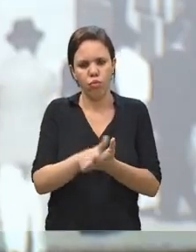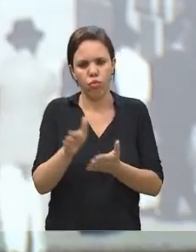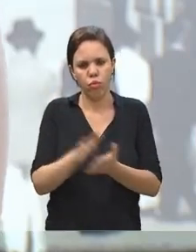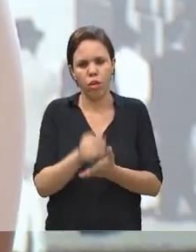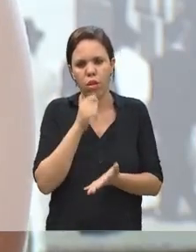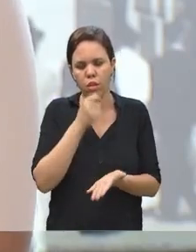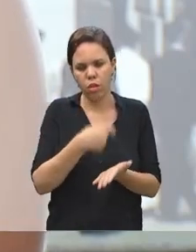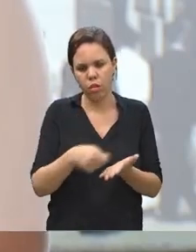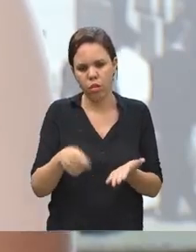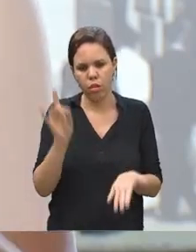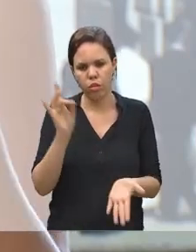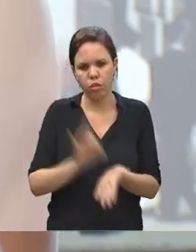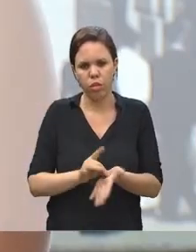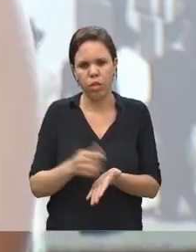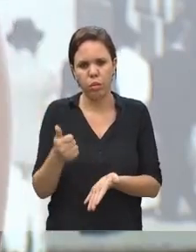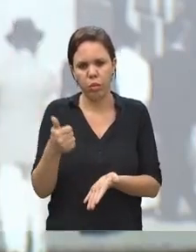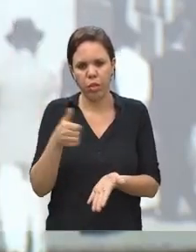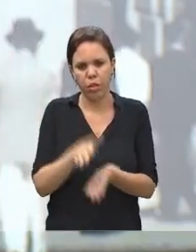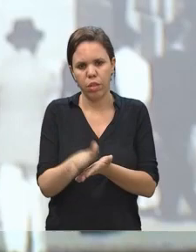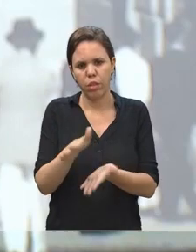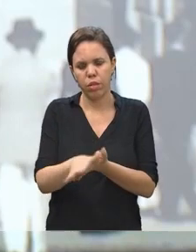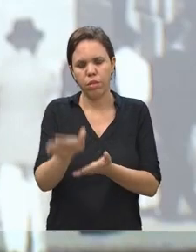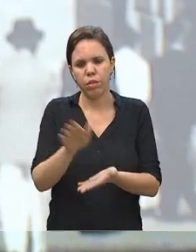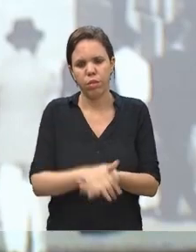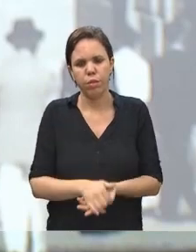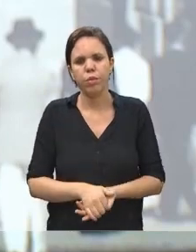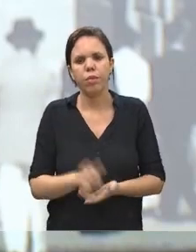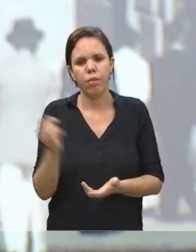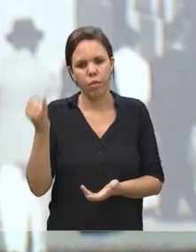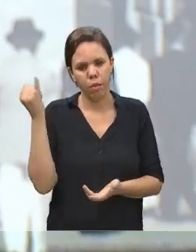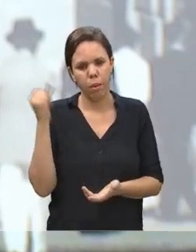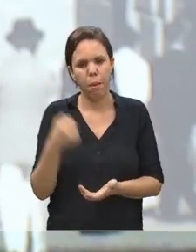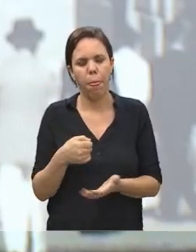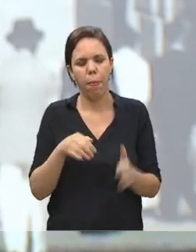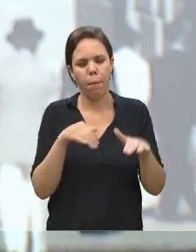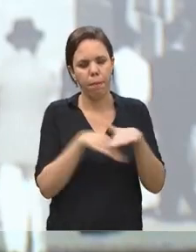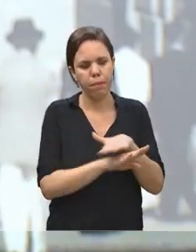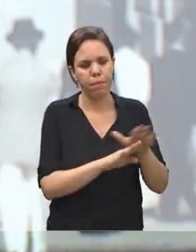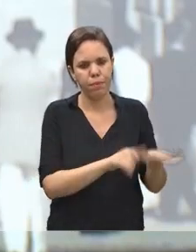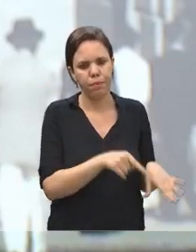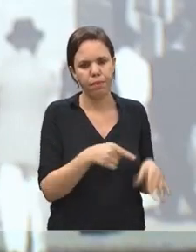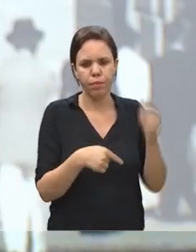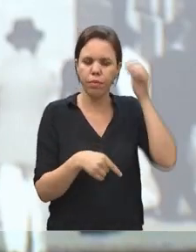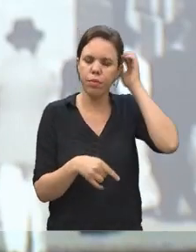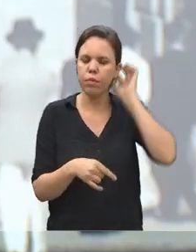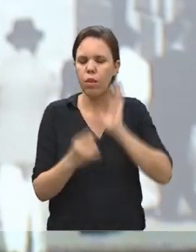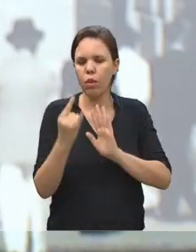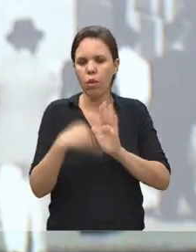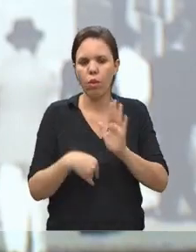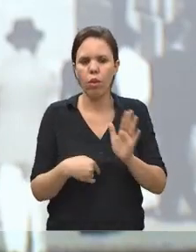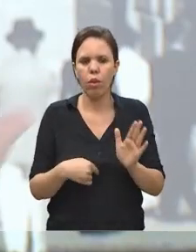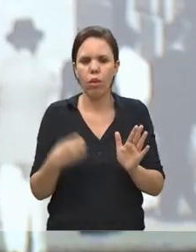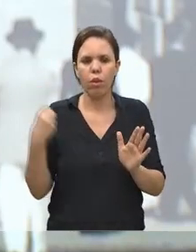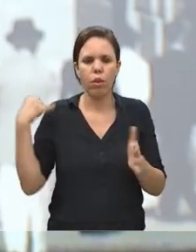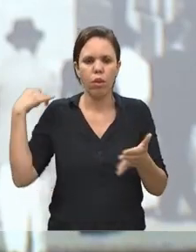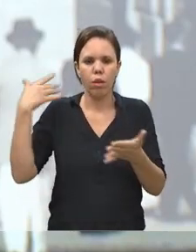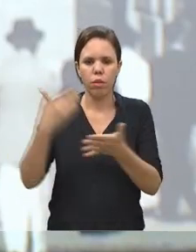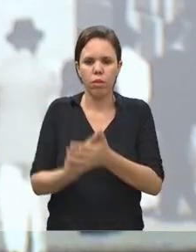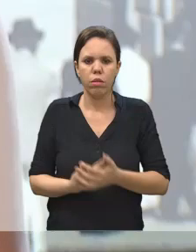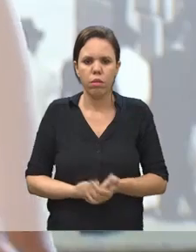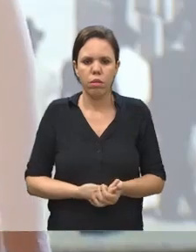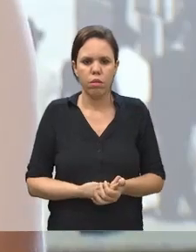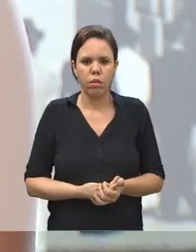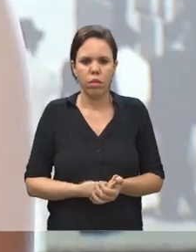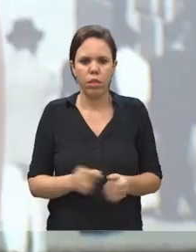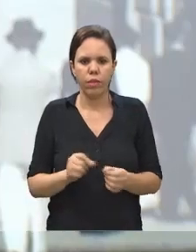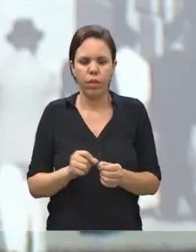Mesmo que não era o manuscrito original, mas primeiras edições. Então, é muito importante guardar, porque isso são documentos que contam uma história. O